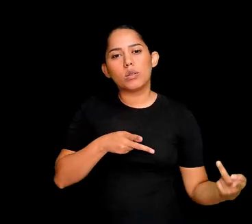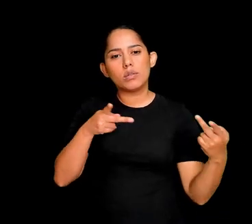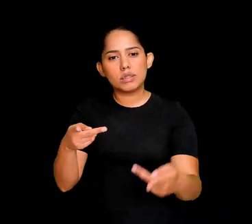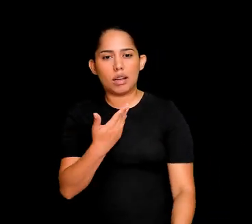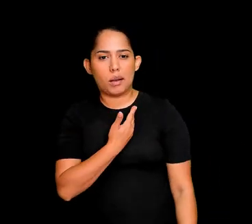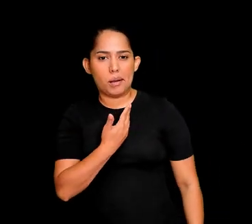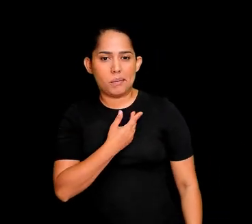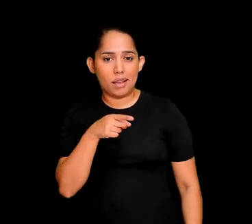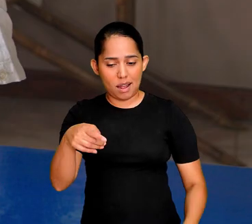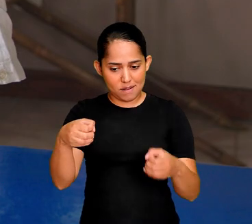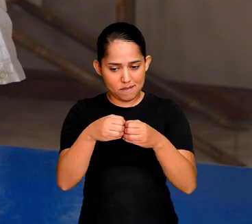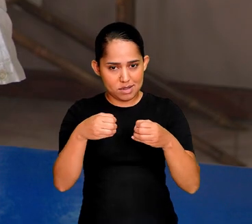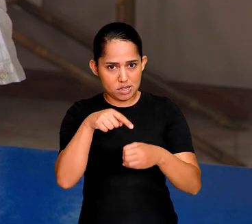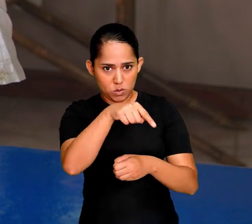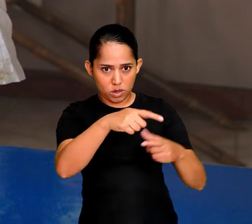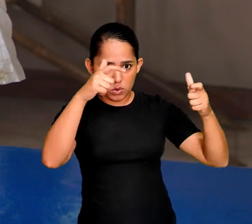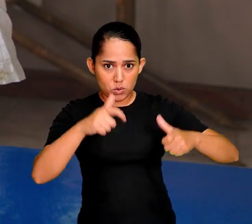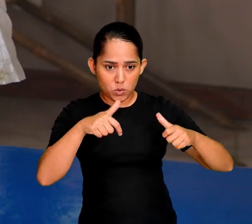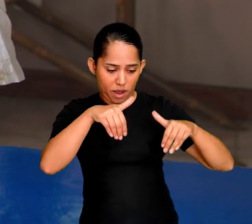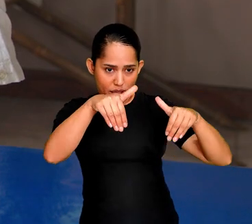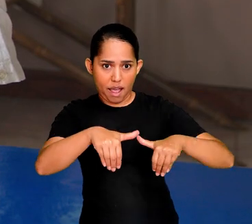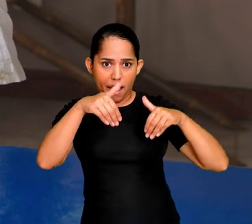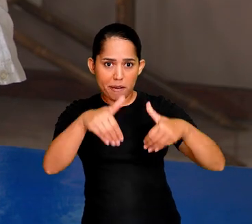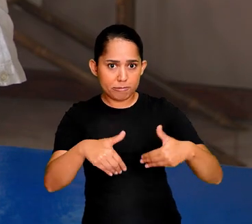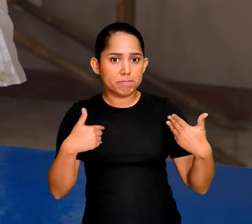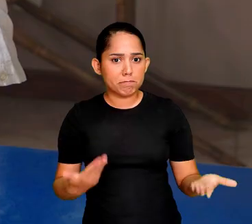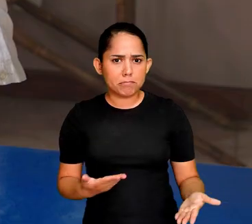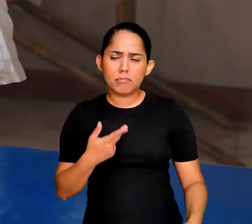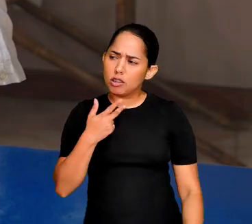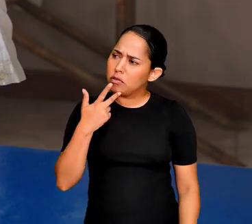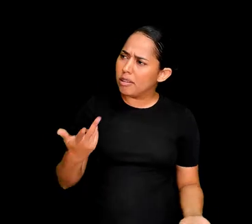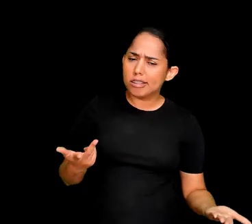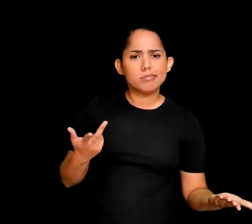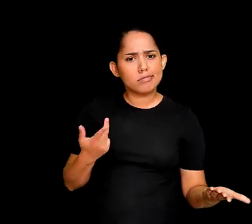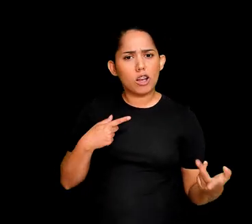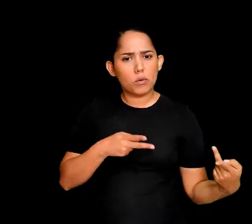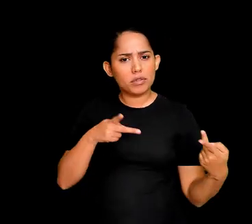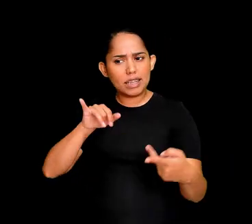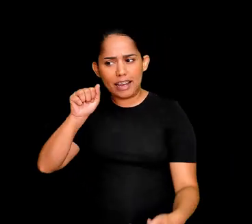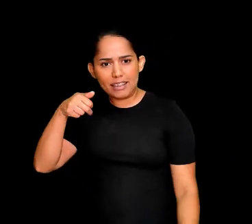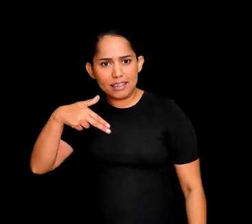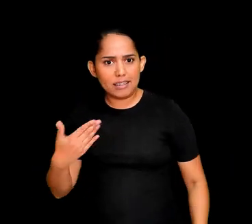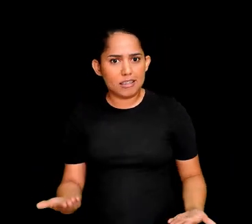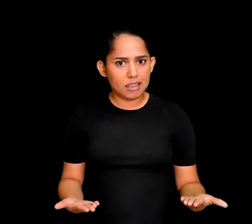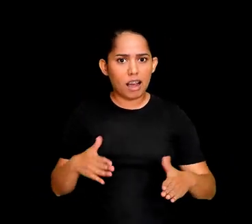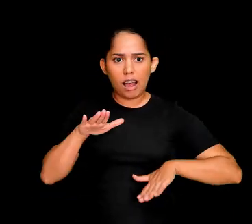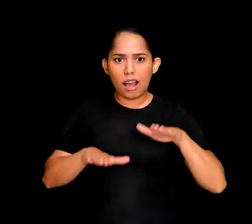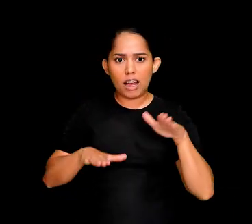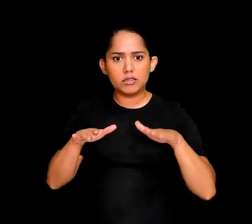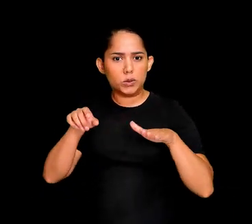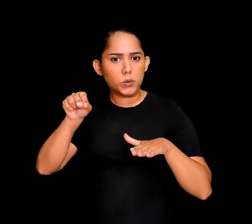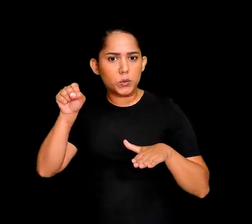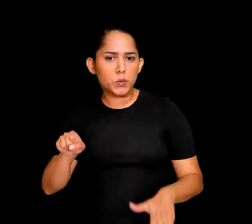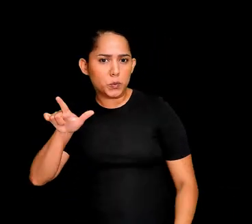amigo era vizinho dessa terra na Austrália. Uau. Aí eu falei, putz, eu vou visitar o Ian. Assim, de repente, ele estava